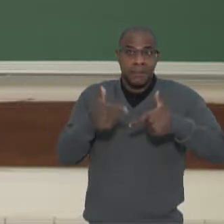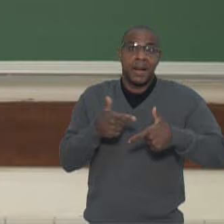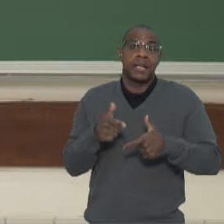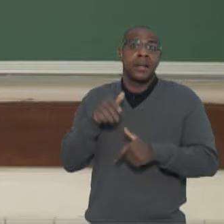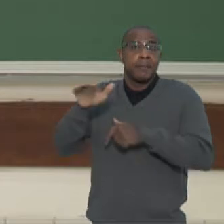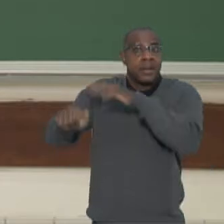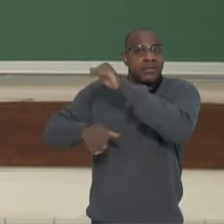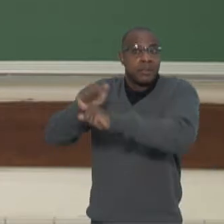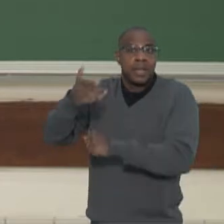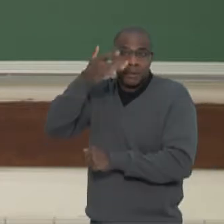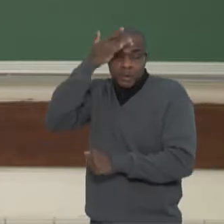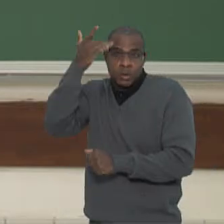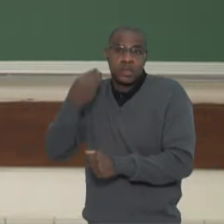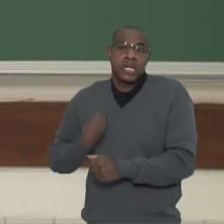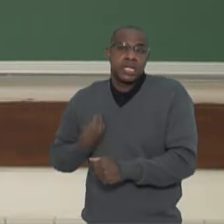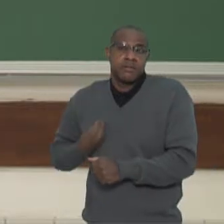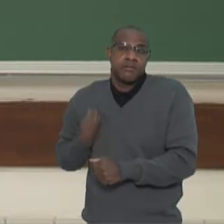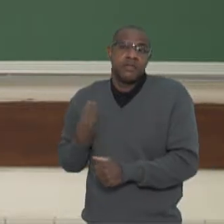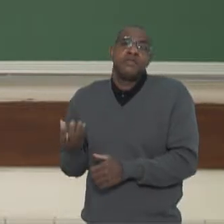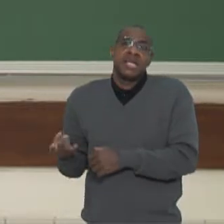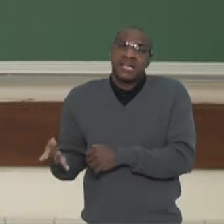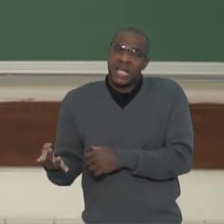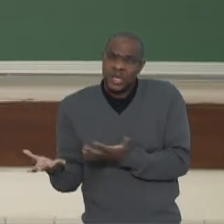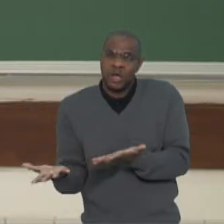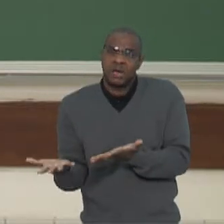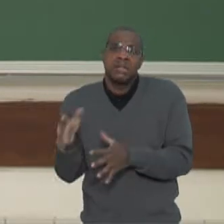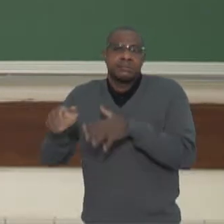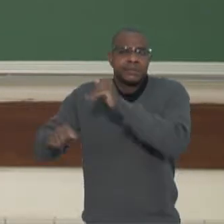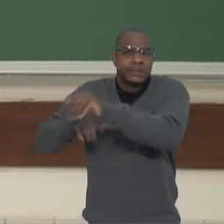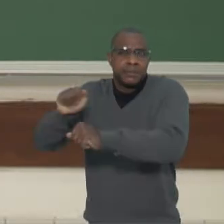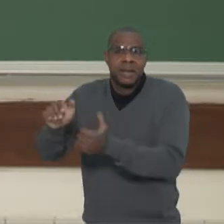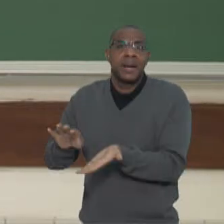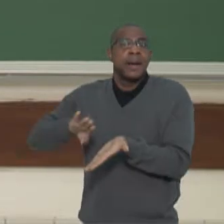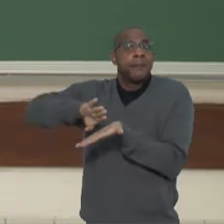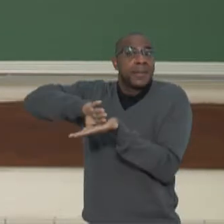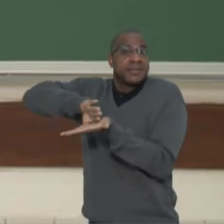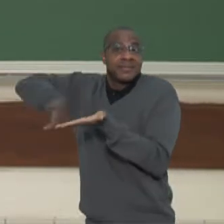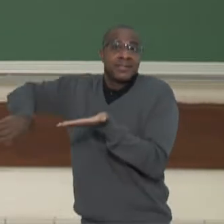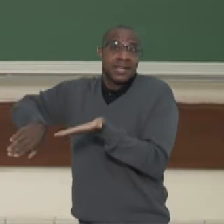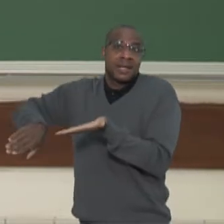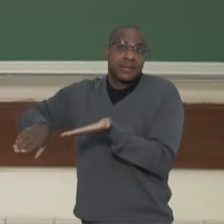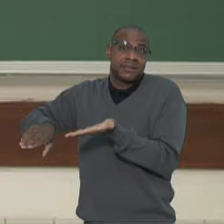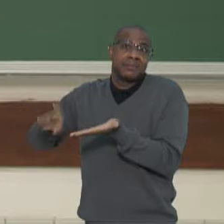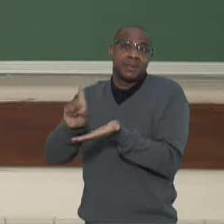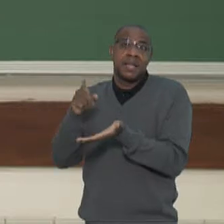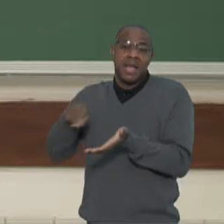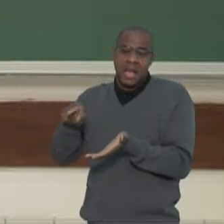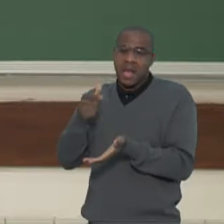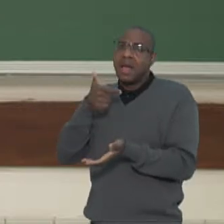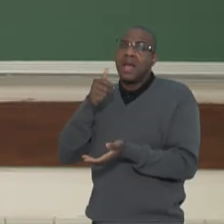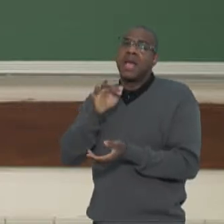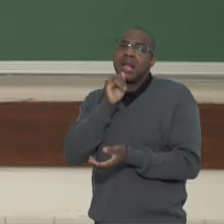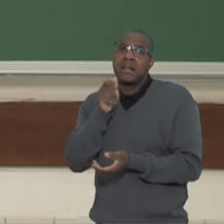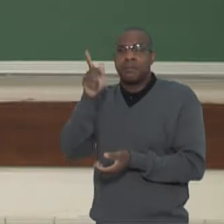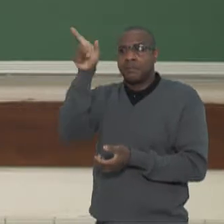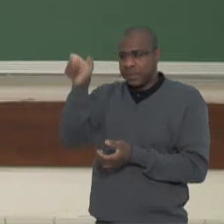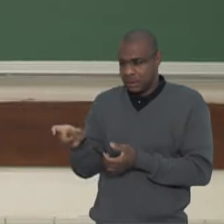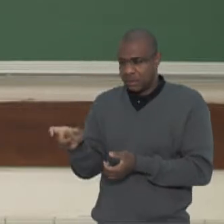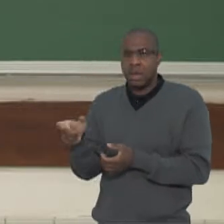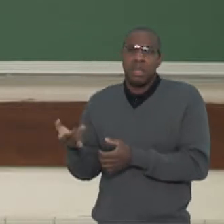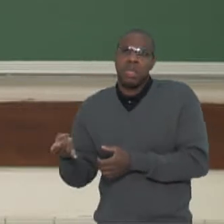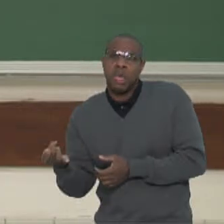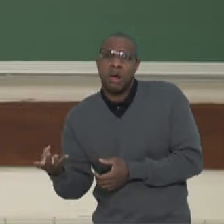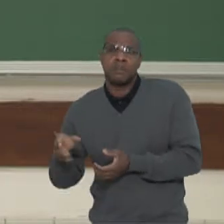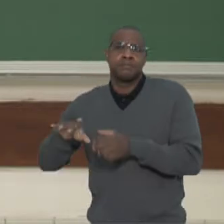para a realidade, né, para fazer aí um projeto de inclusão. Então, justamente aí o que está por trás disso? Né, uma prática